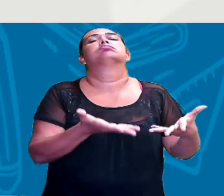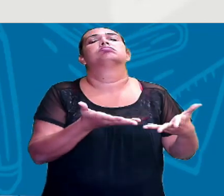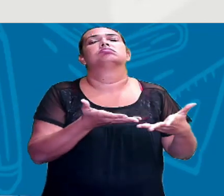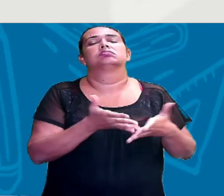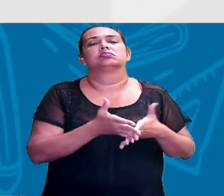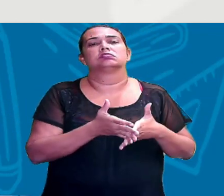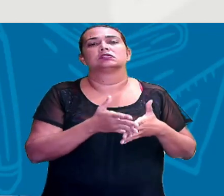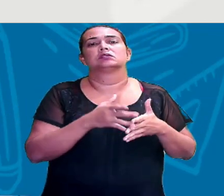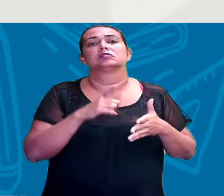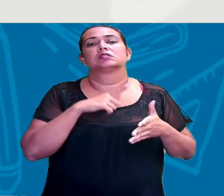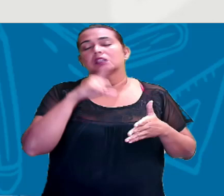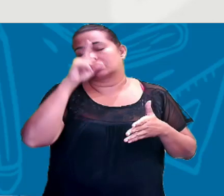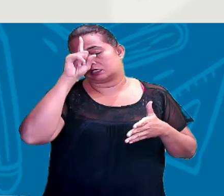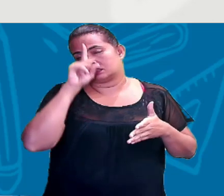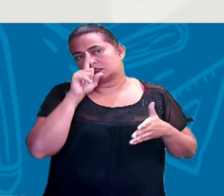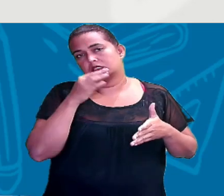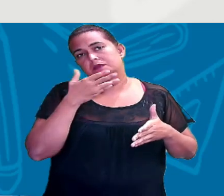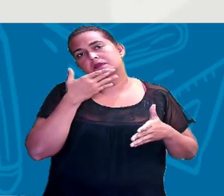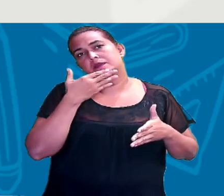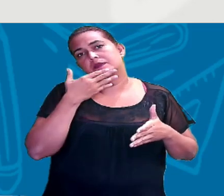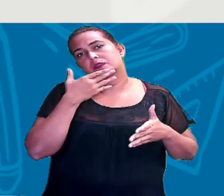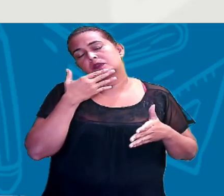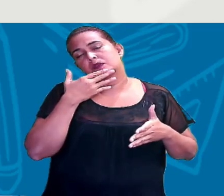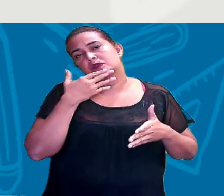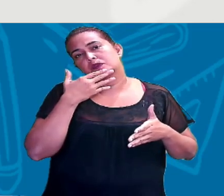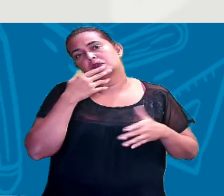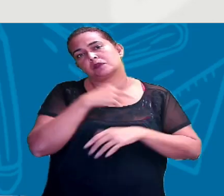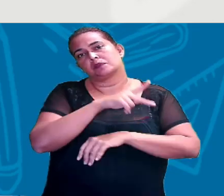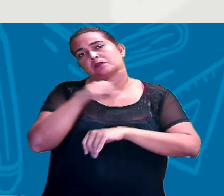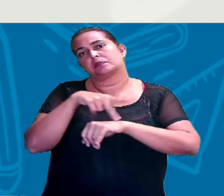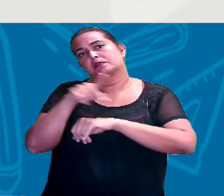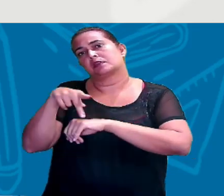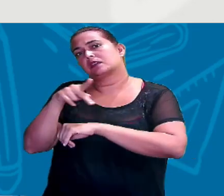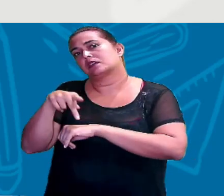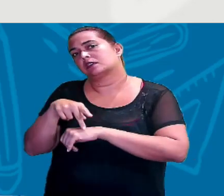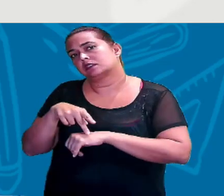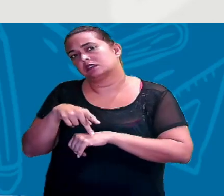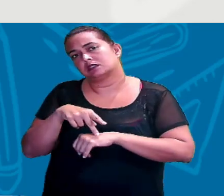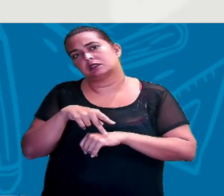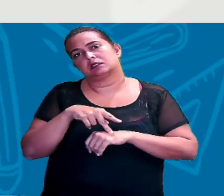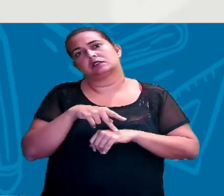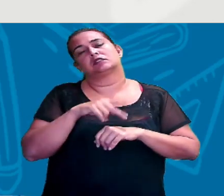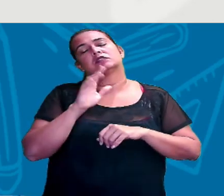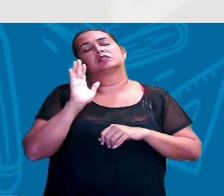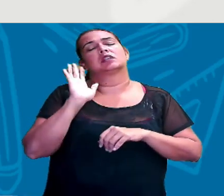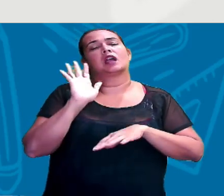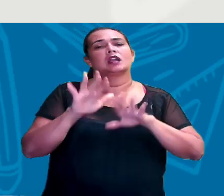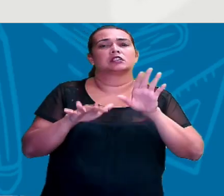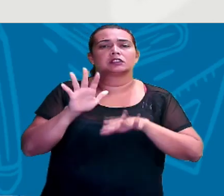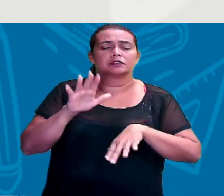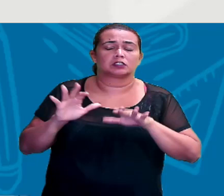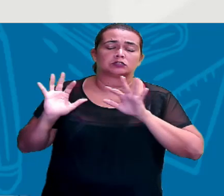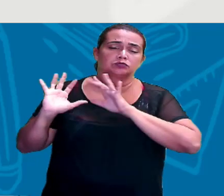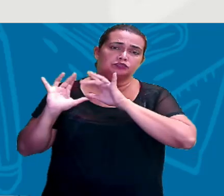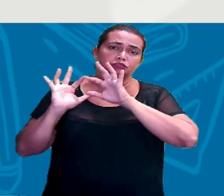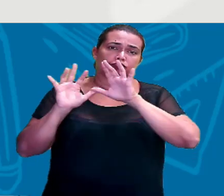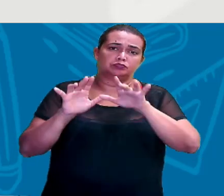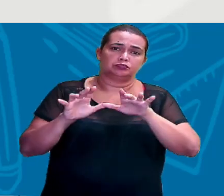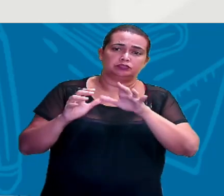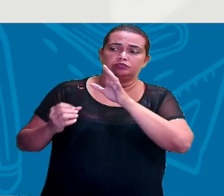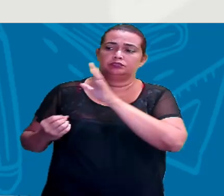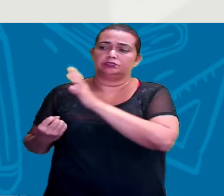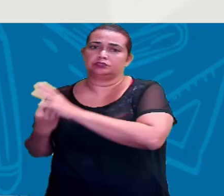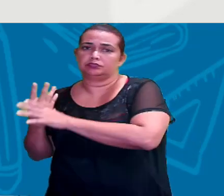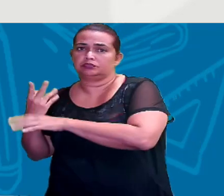aqui em amarelo, né, são países que na maioria das vezes foram colonizados por países de origem